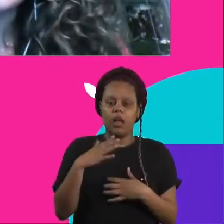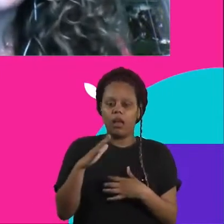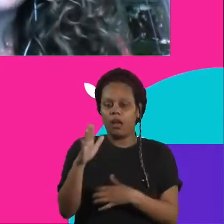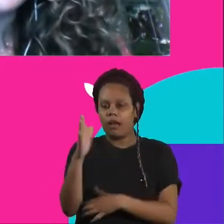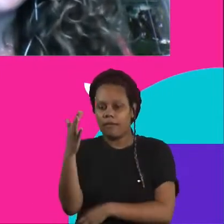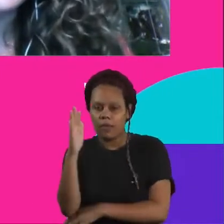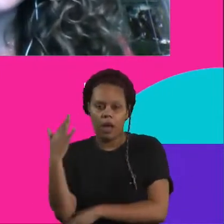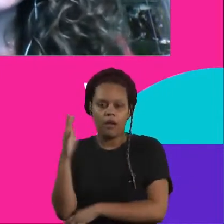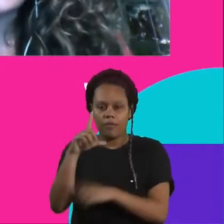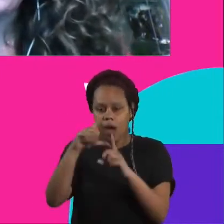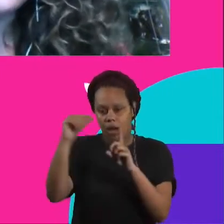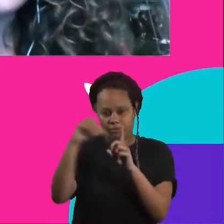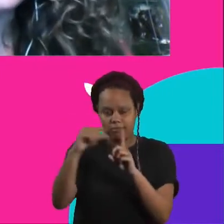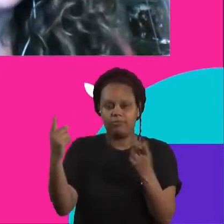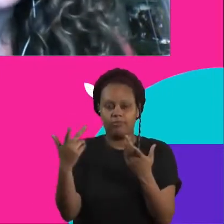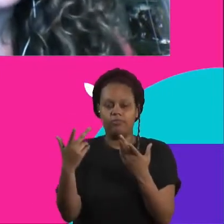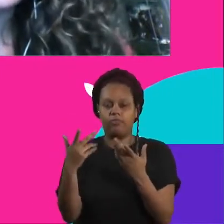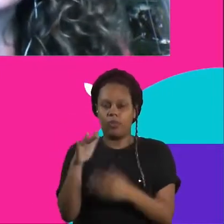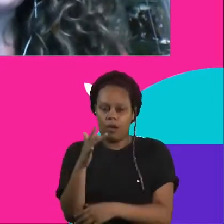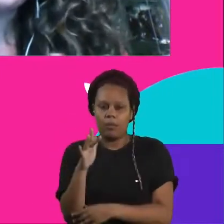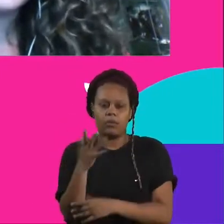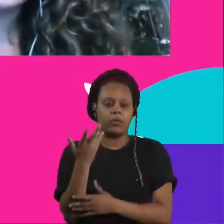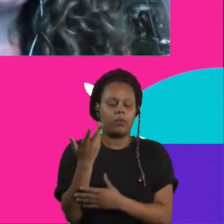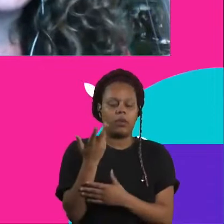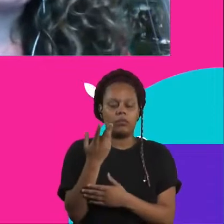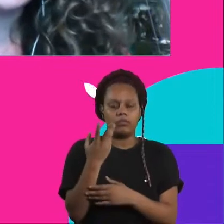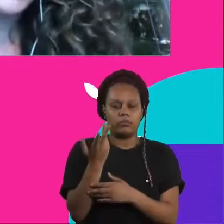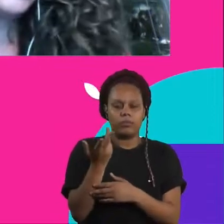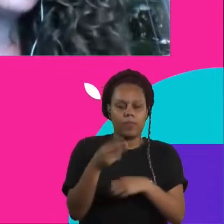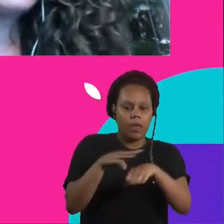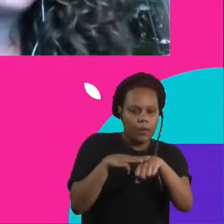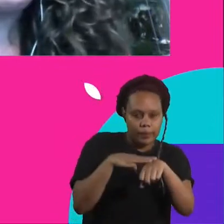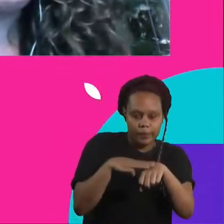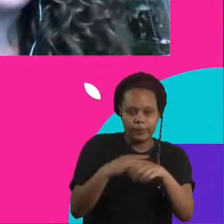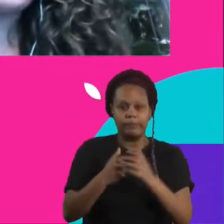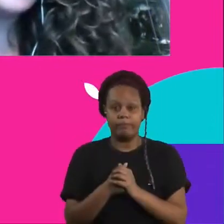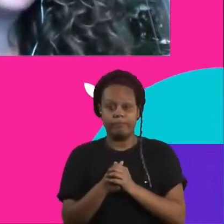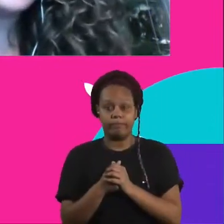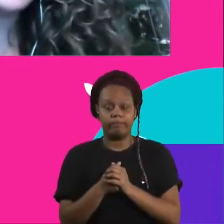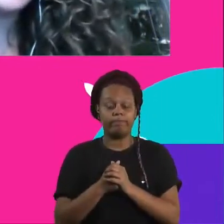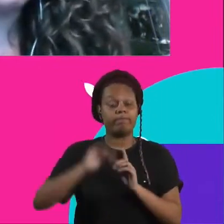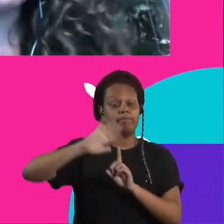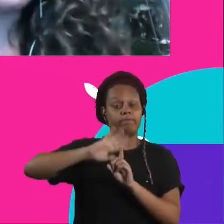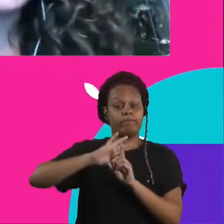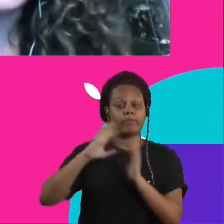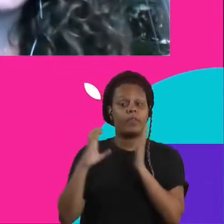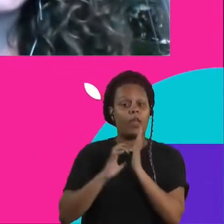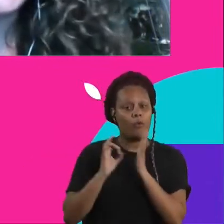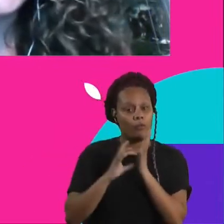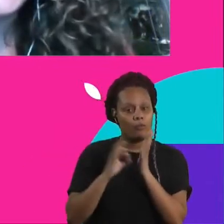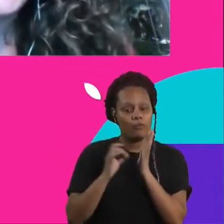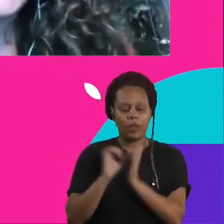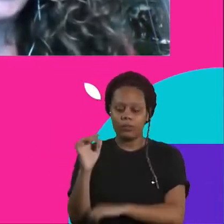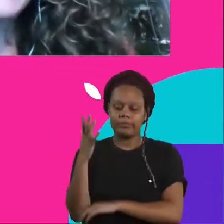em tons terrosos, e tenho ao fundo aqui uma janela com vidros e também umas